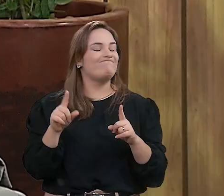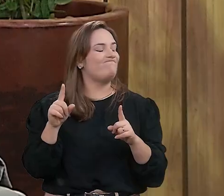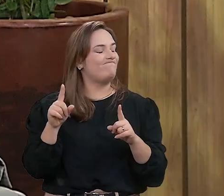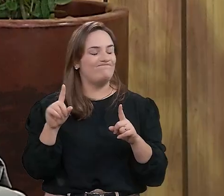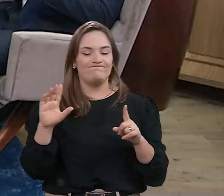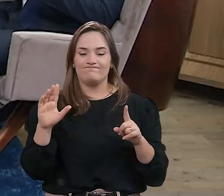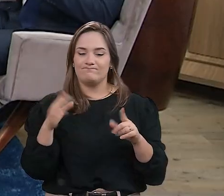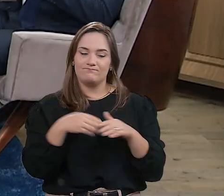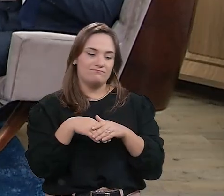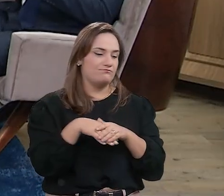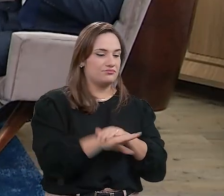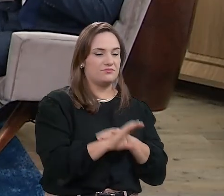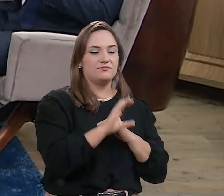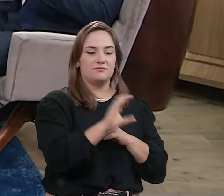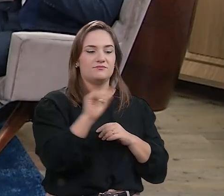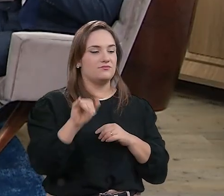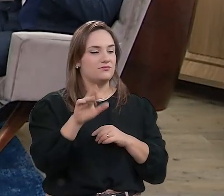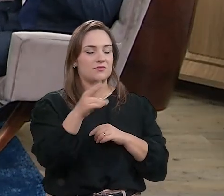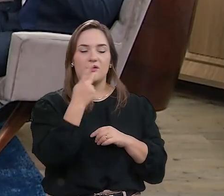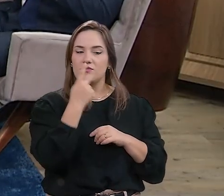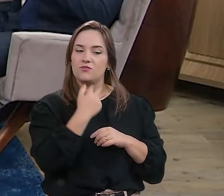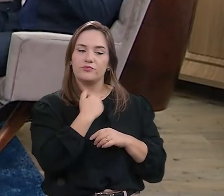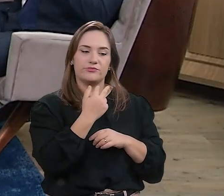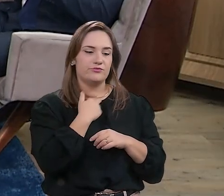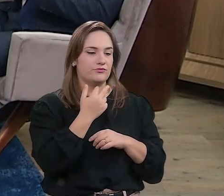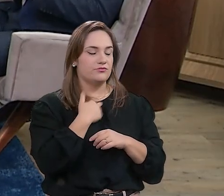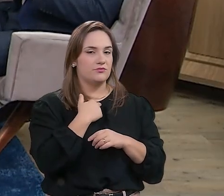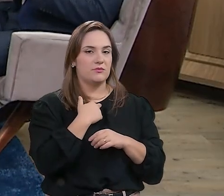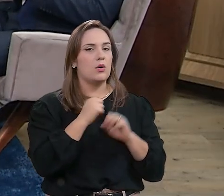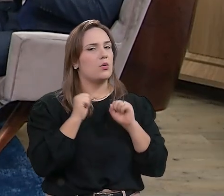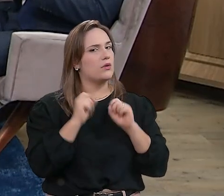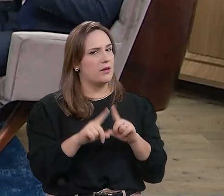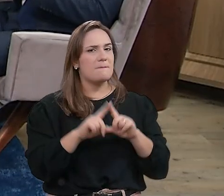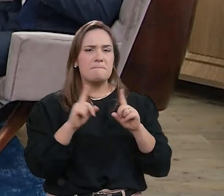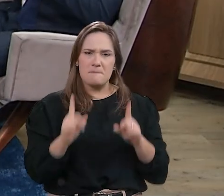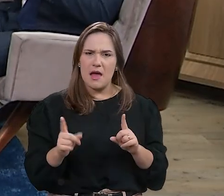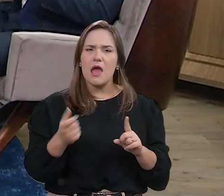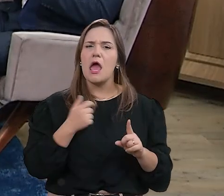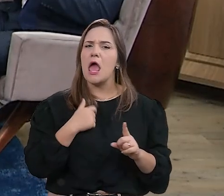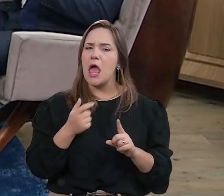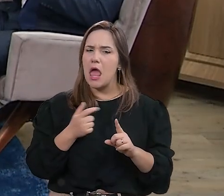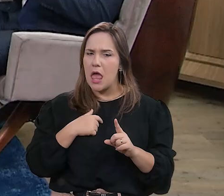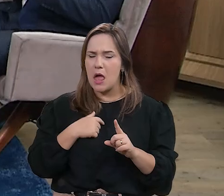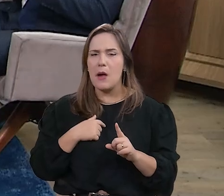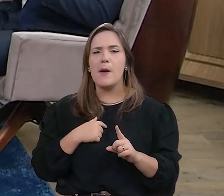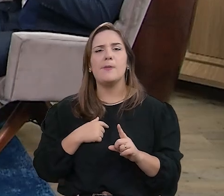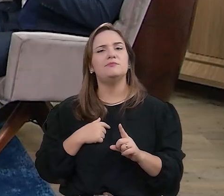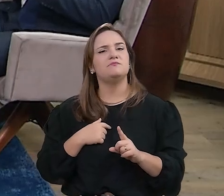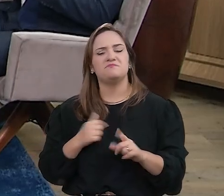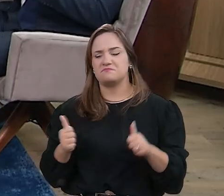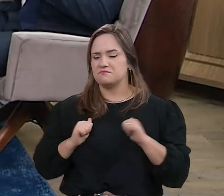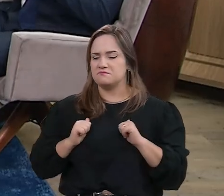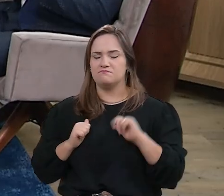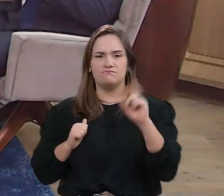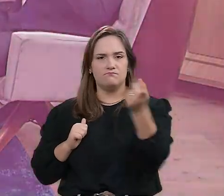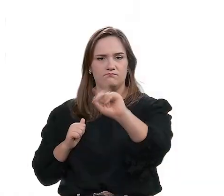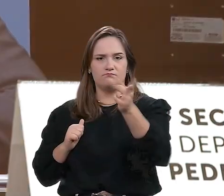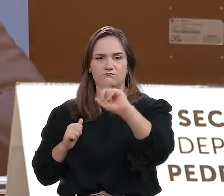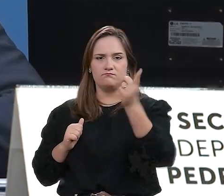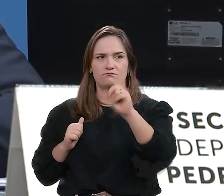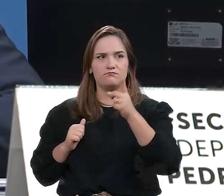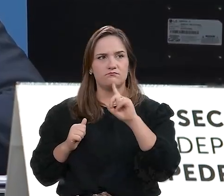Constituição e Justiça, mas eu não me dei por satisfeito, por vencido. Falei, não, né?